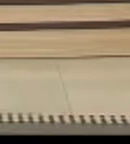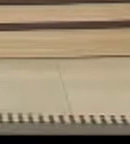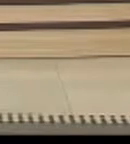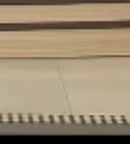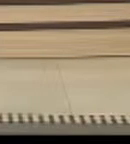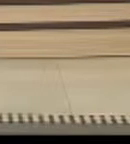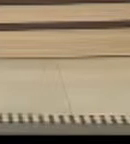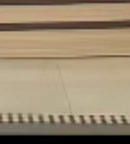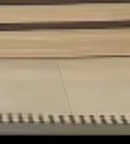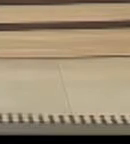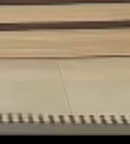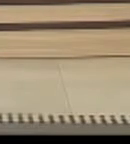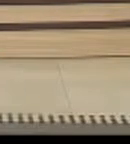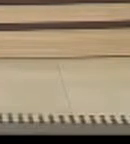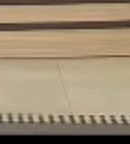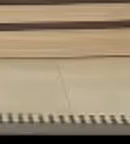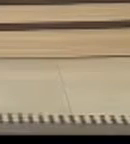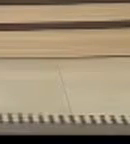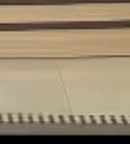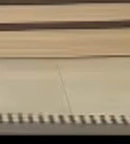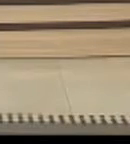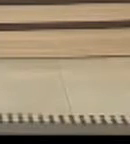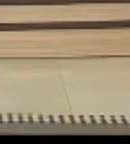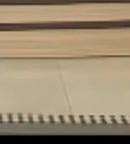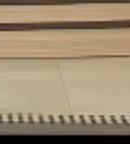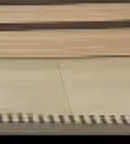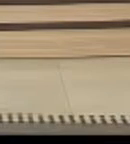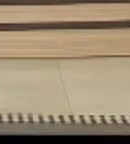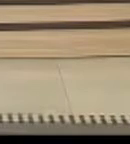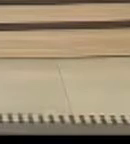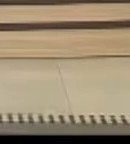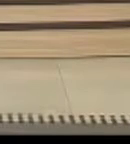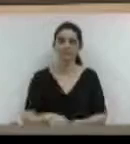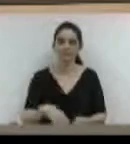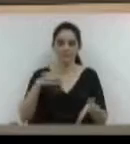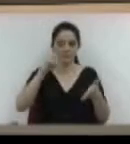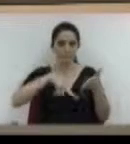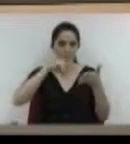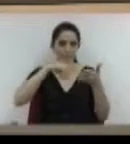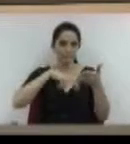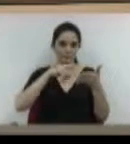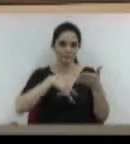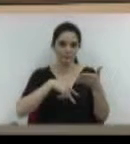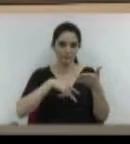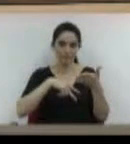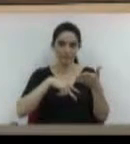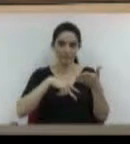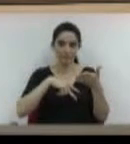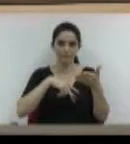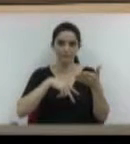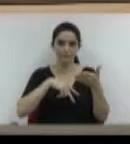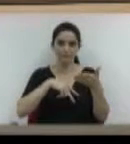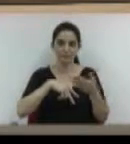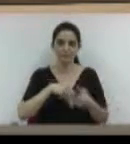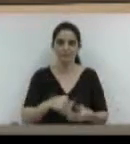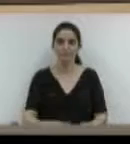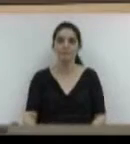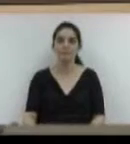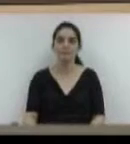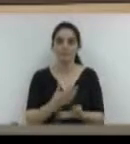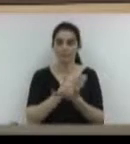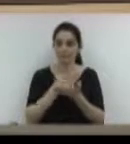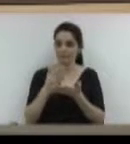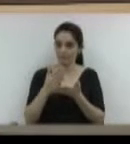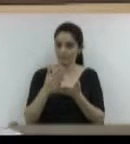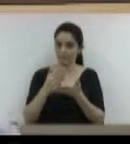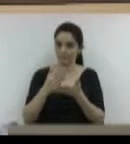A segunda secretária para a leitura da matéria, começando com as matérias recebidas do senhor prefeito.